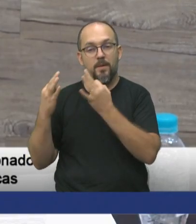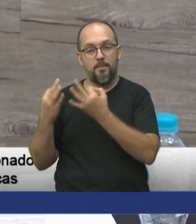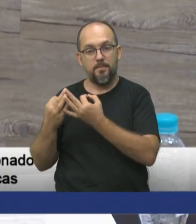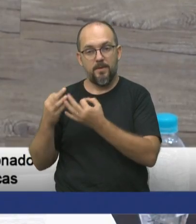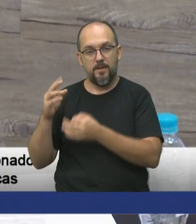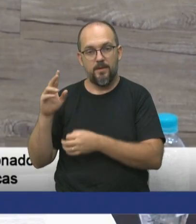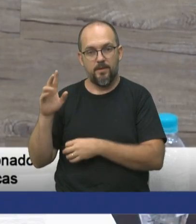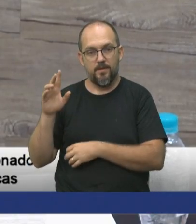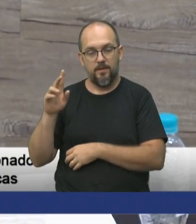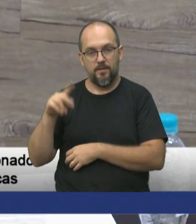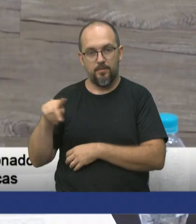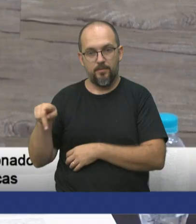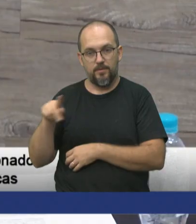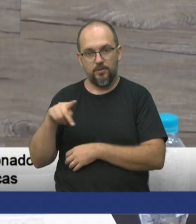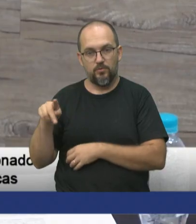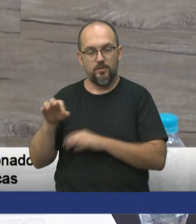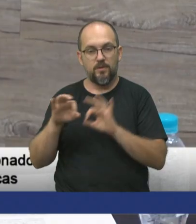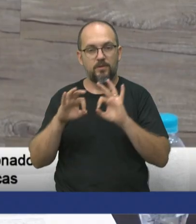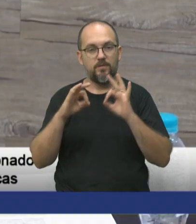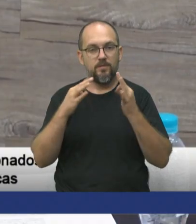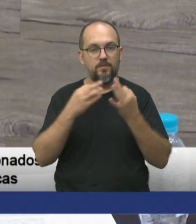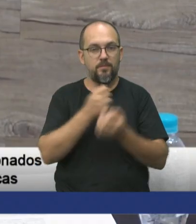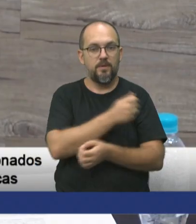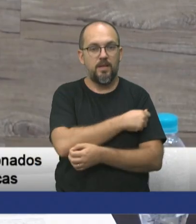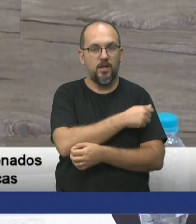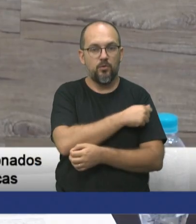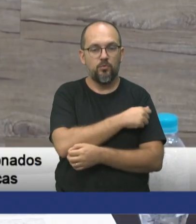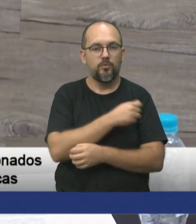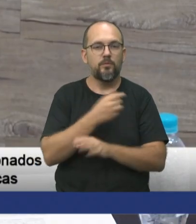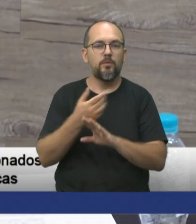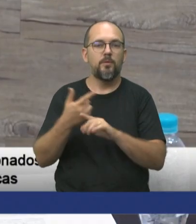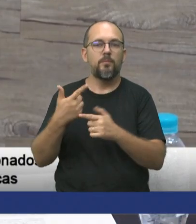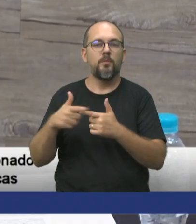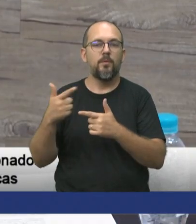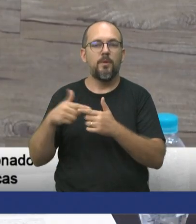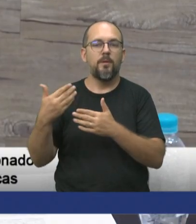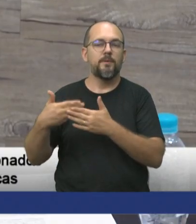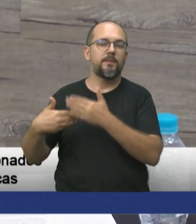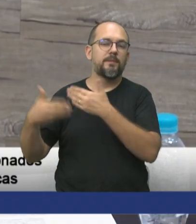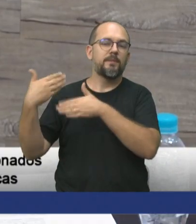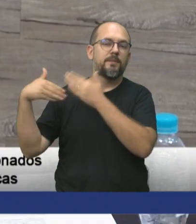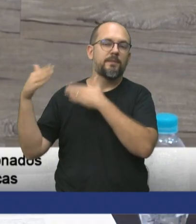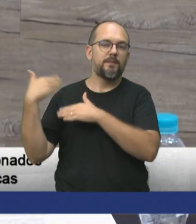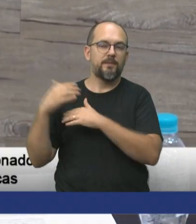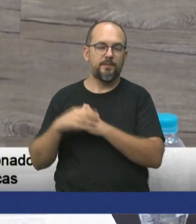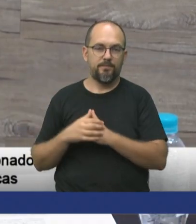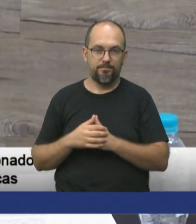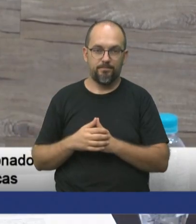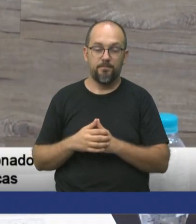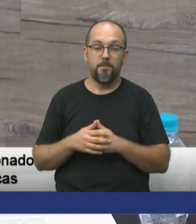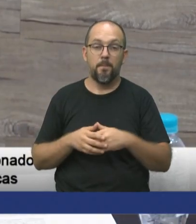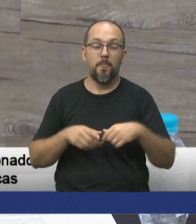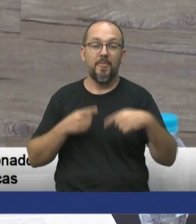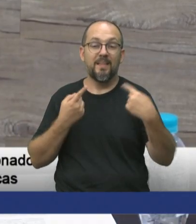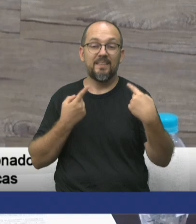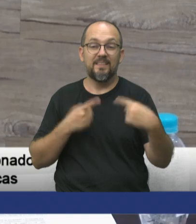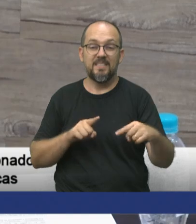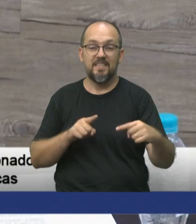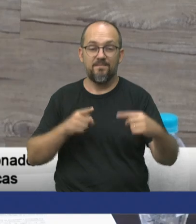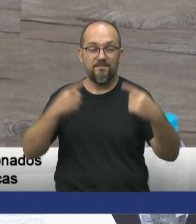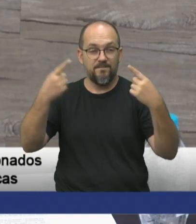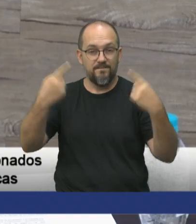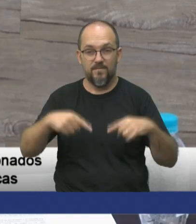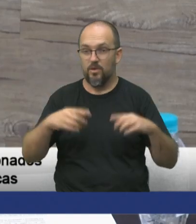a família do aluno. Onde eu quero chegar? Os desafios estão postos para todos, nas